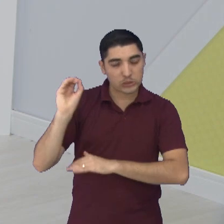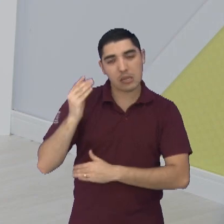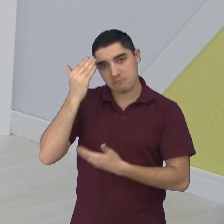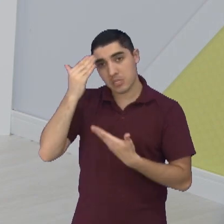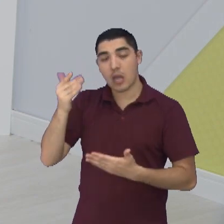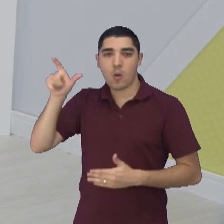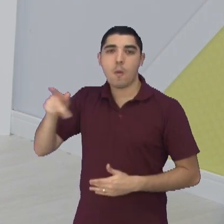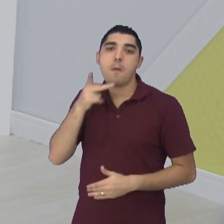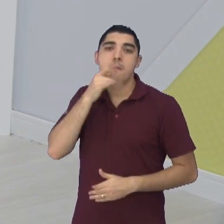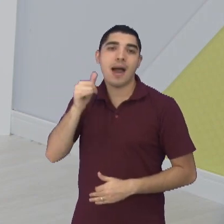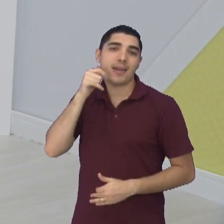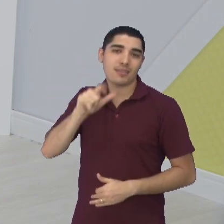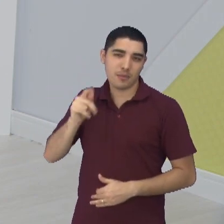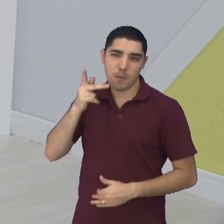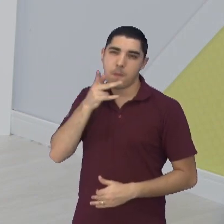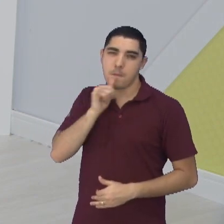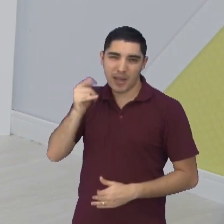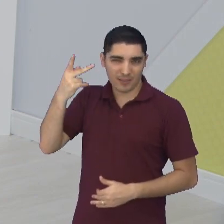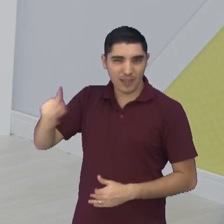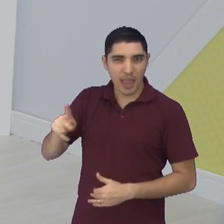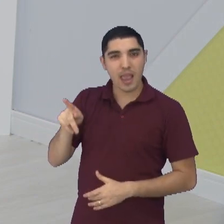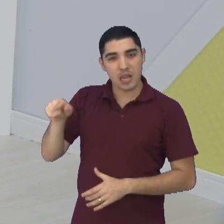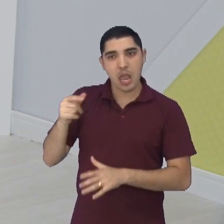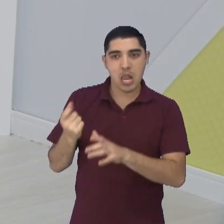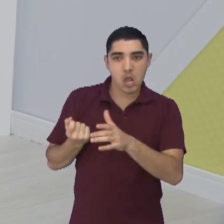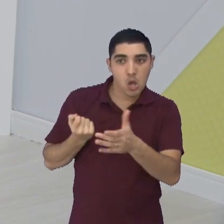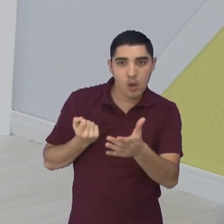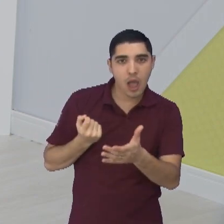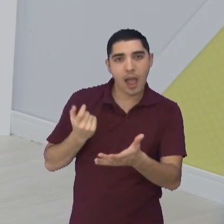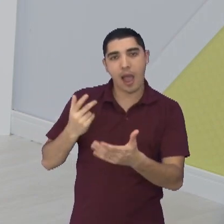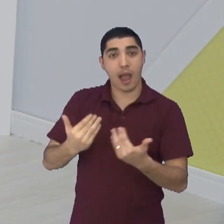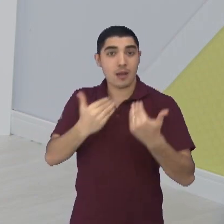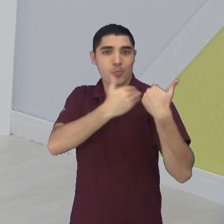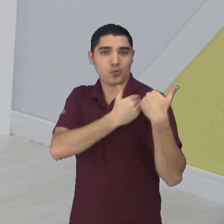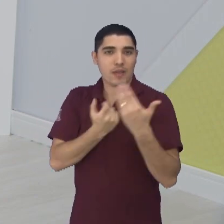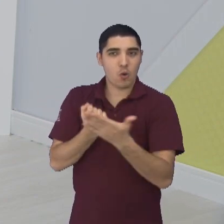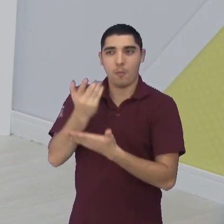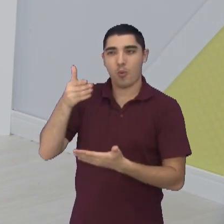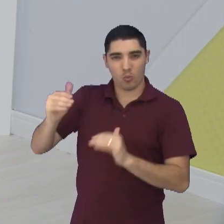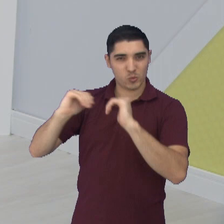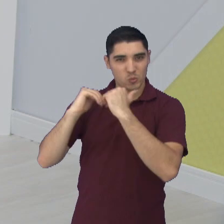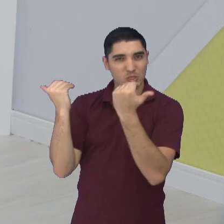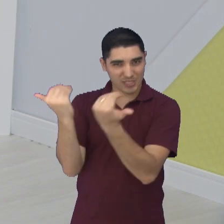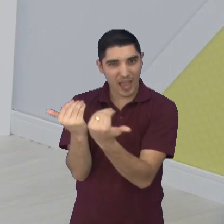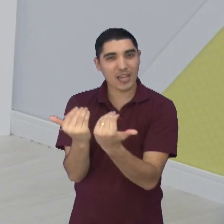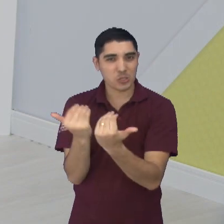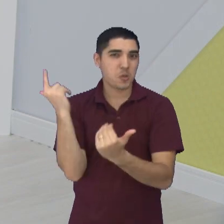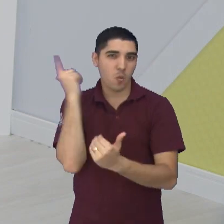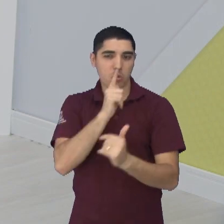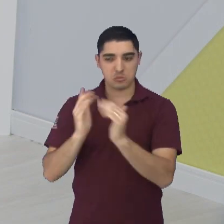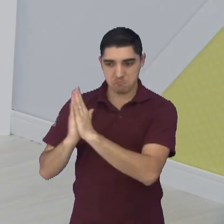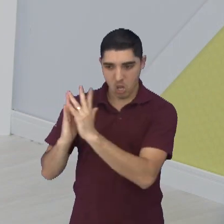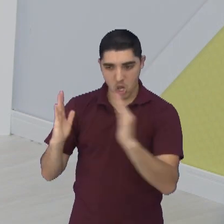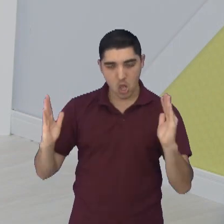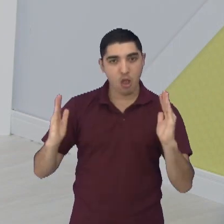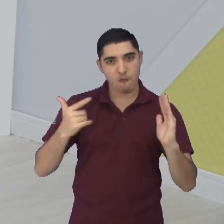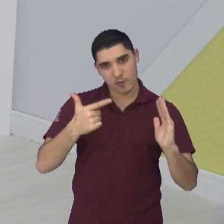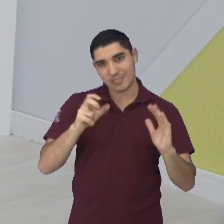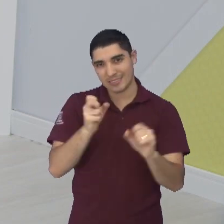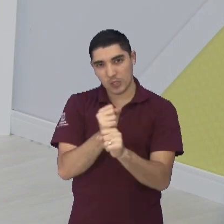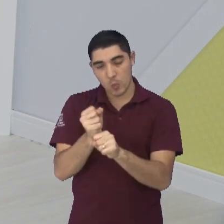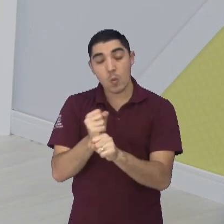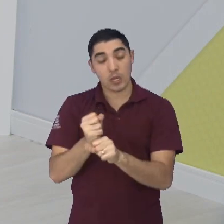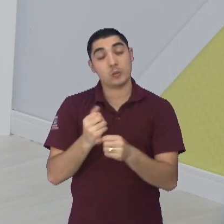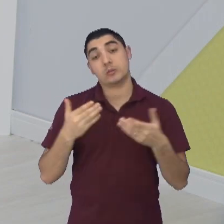ele, o pai dele, o Grupo Oscar, adquirir. Eu acho que não tinha grupo melhor para poder gerir o Martins Pereira em conluio aí com